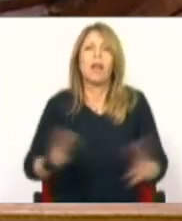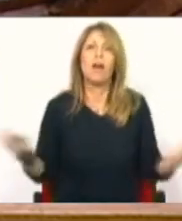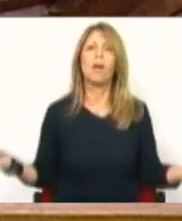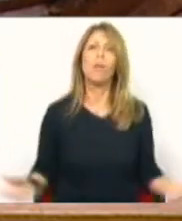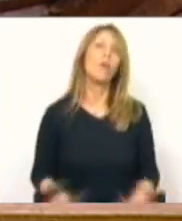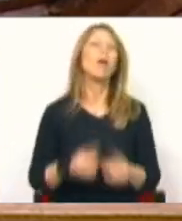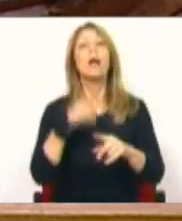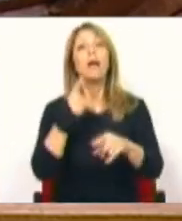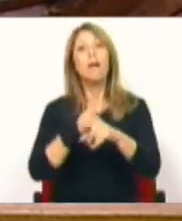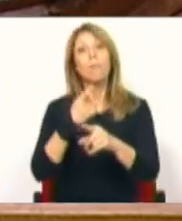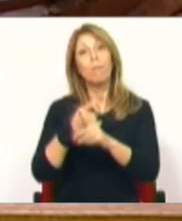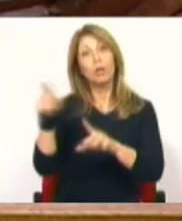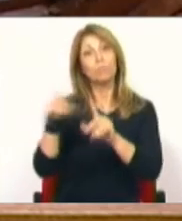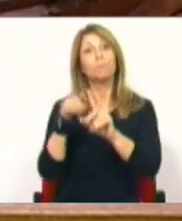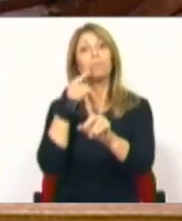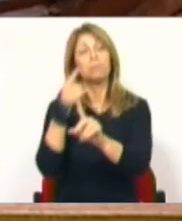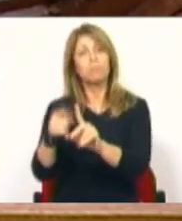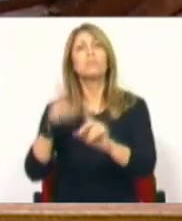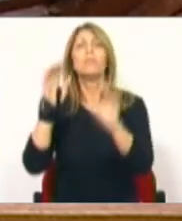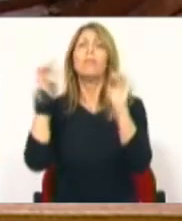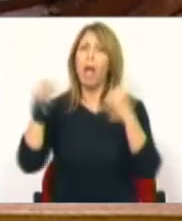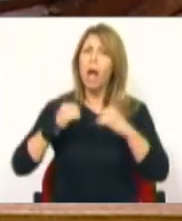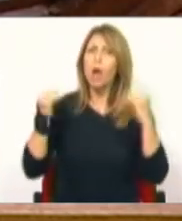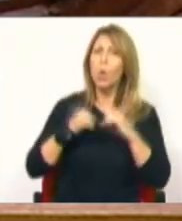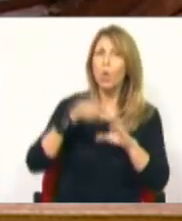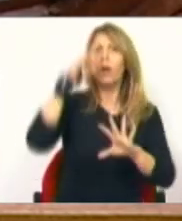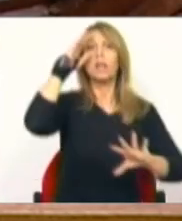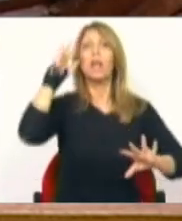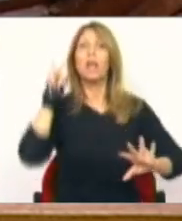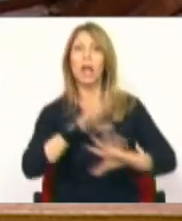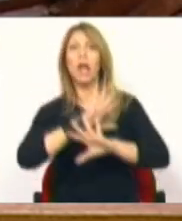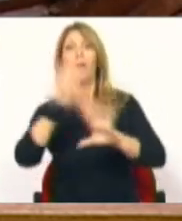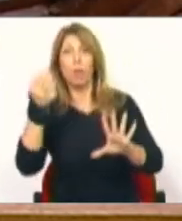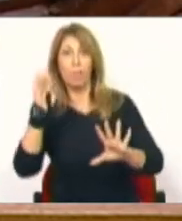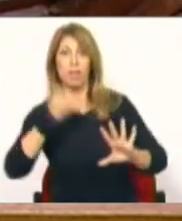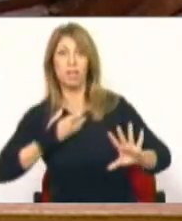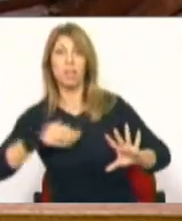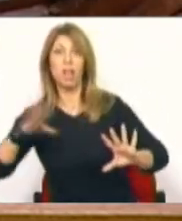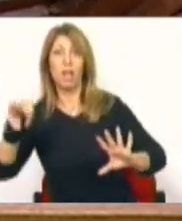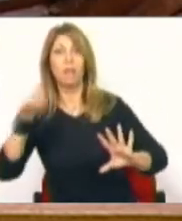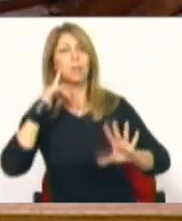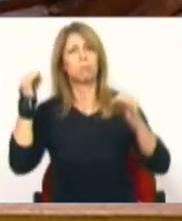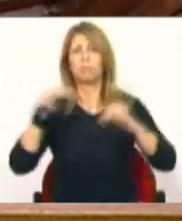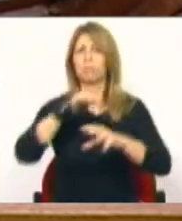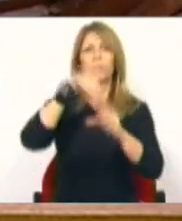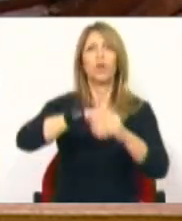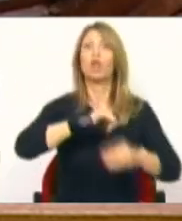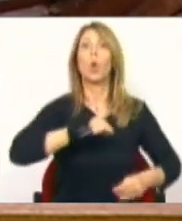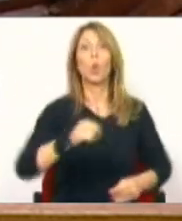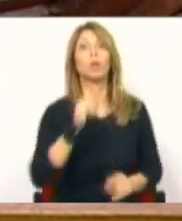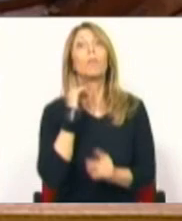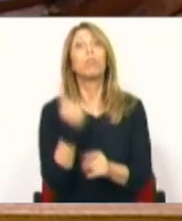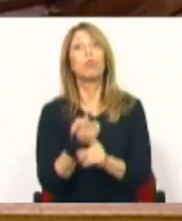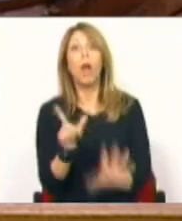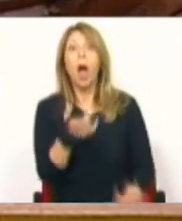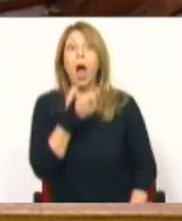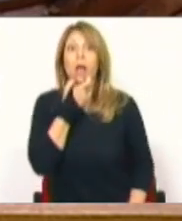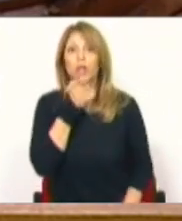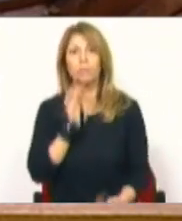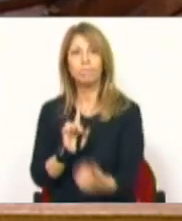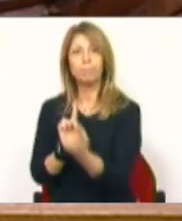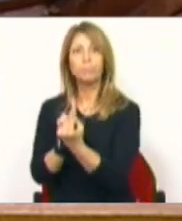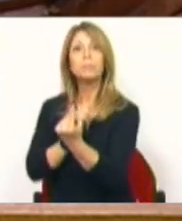a favor do princípio e da ideia, mas que votavam contra a proposta porque teriam que discuti-la com os patrões na concertação